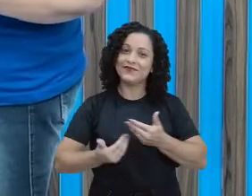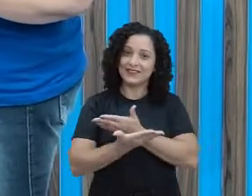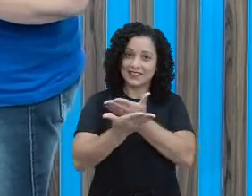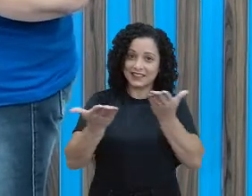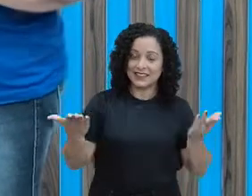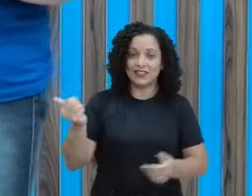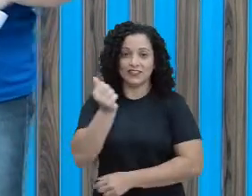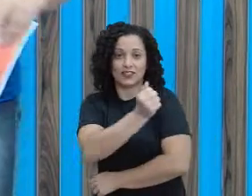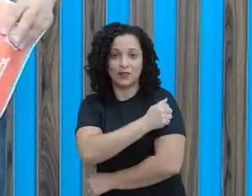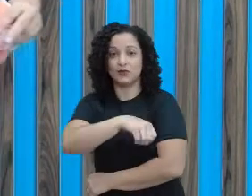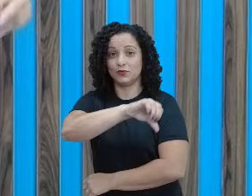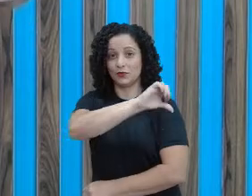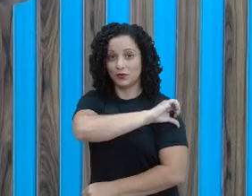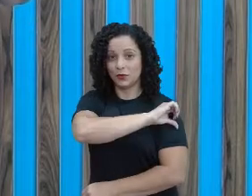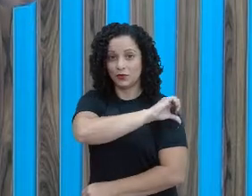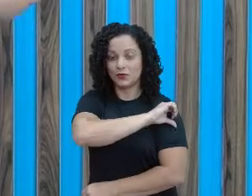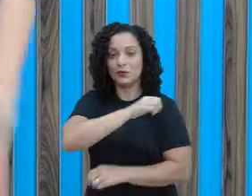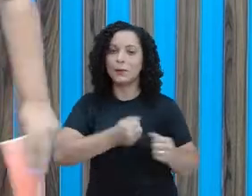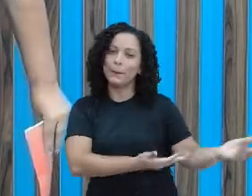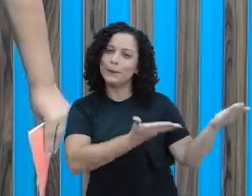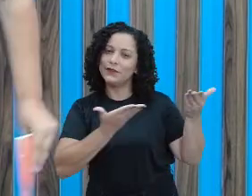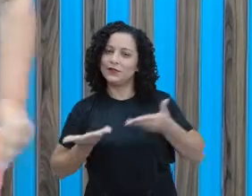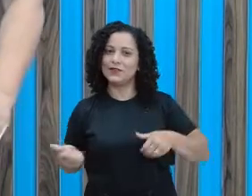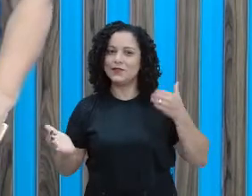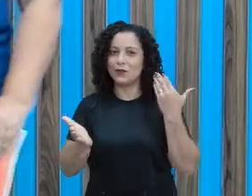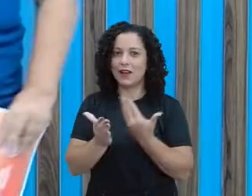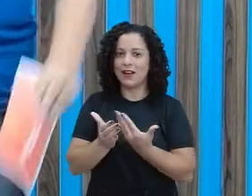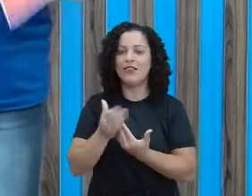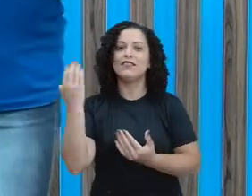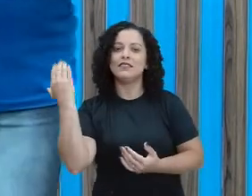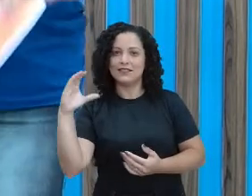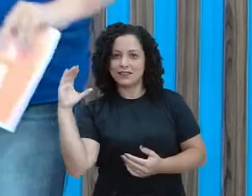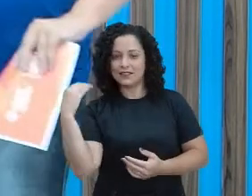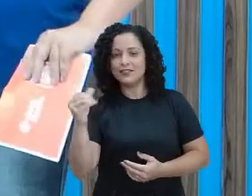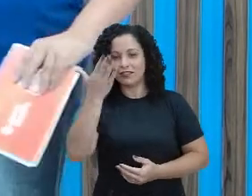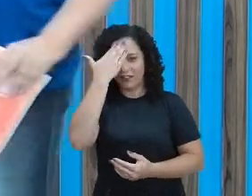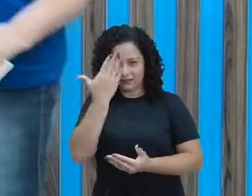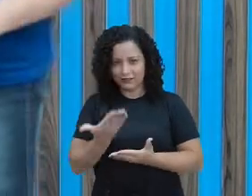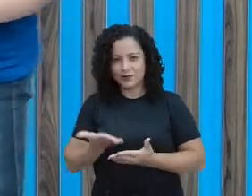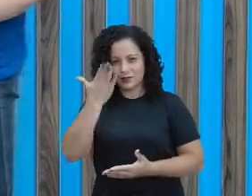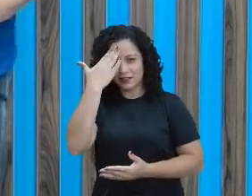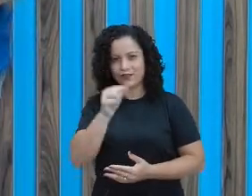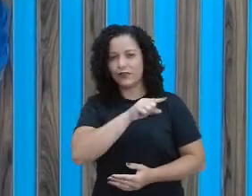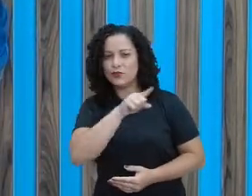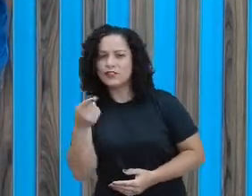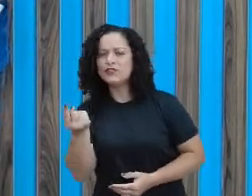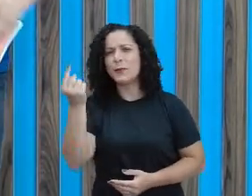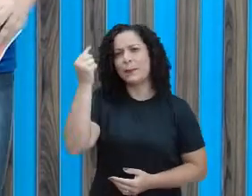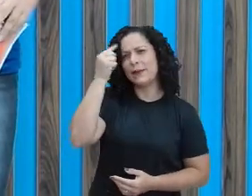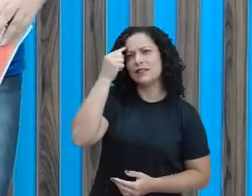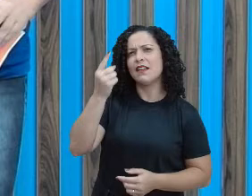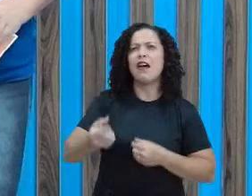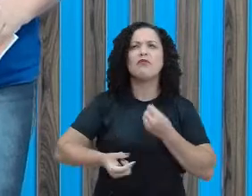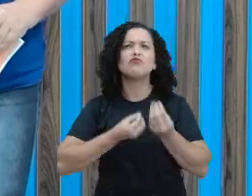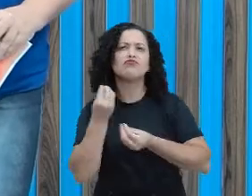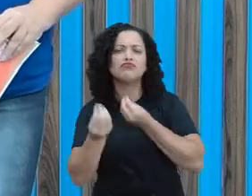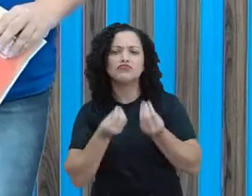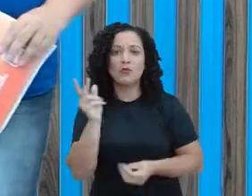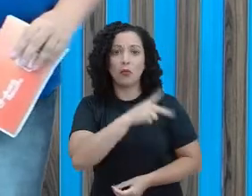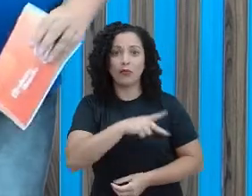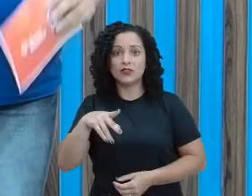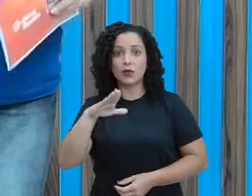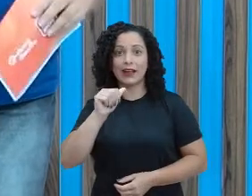e alunas do 9º ano. Bem-vindos a mais uma aula de ciência. Acredito que vocês devem estar perguntando onde é que está a professora Carol,